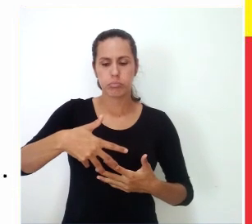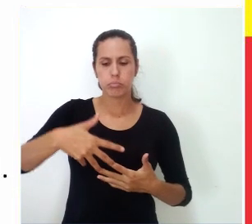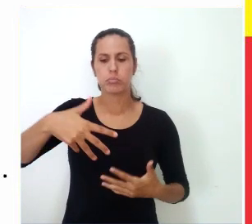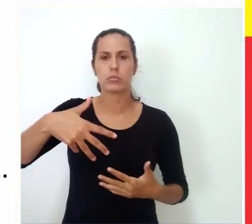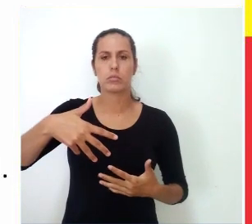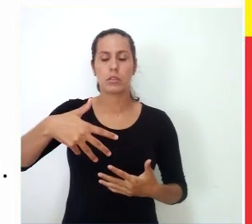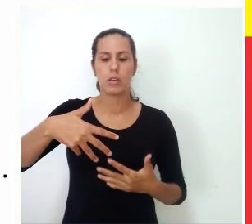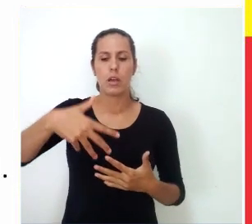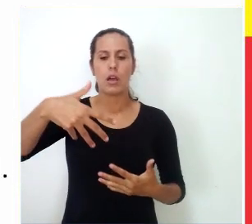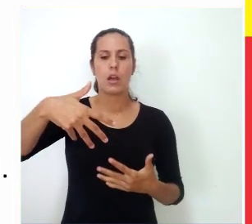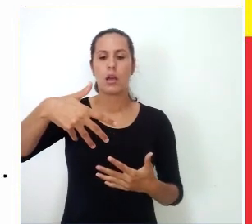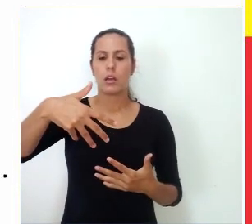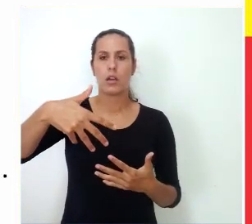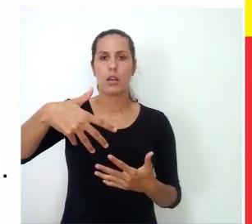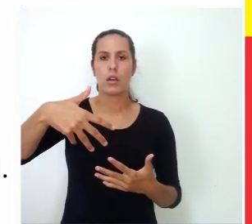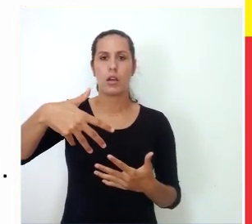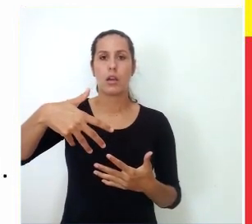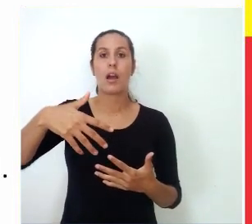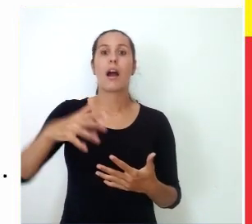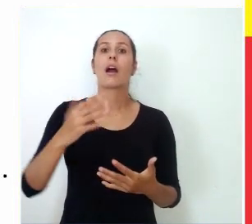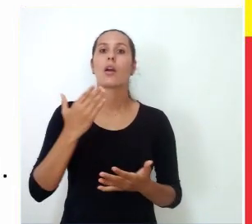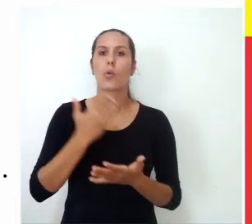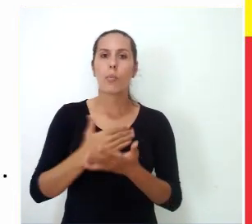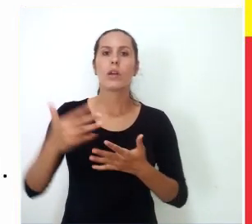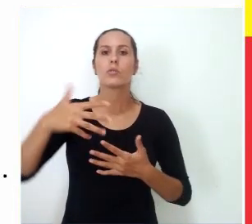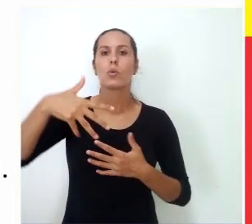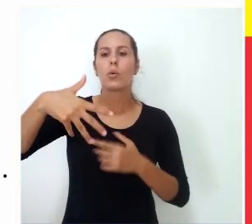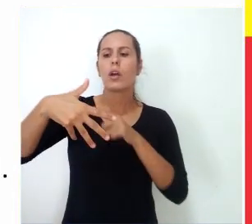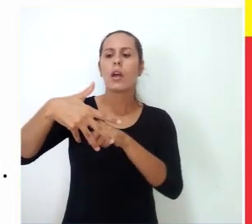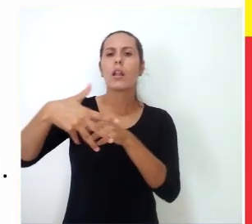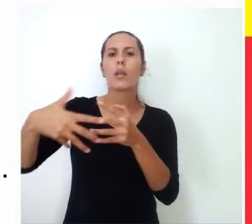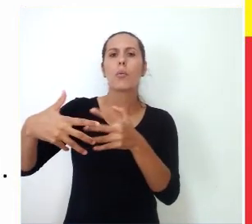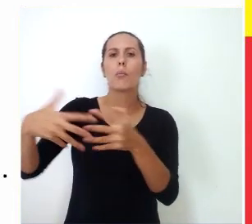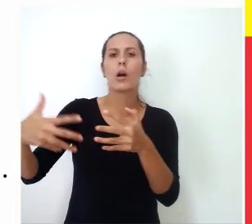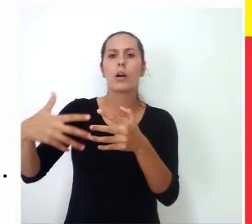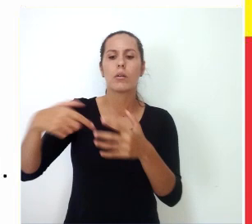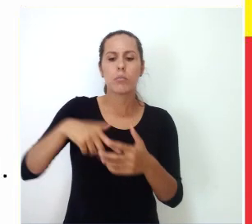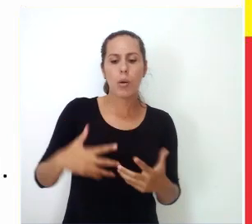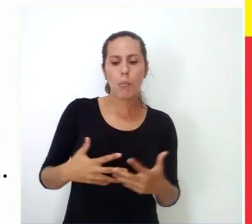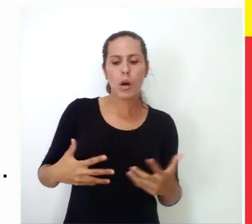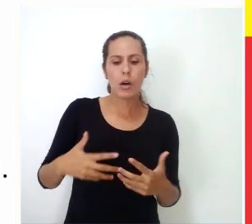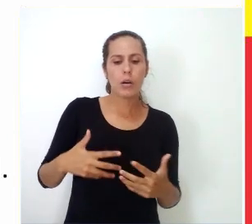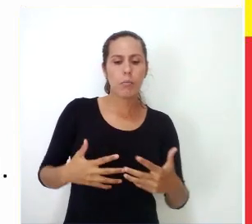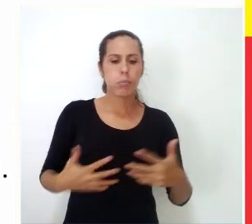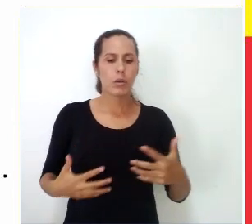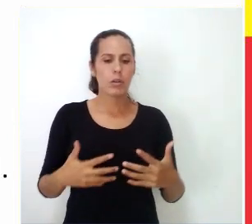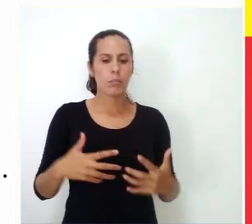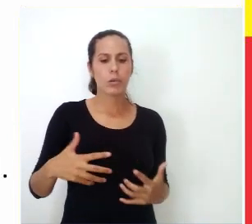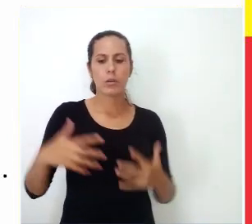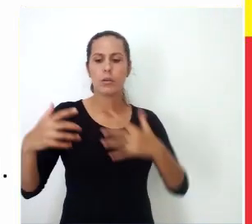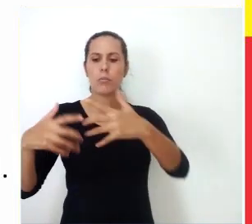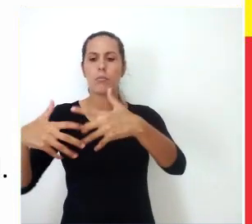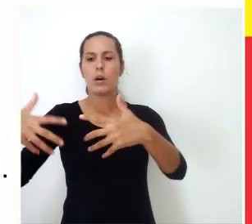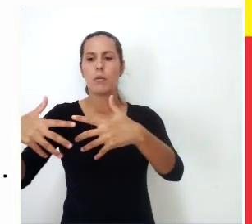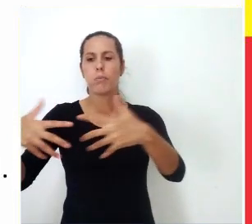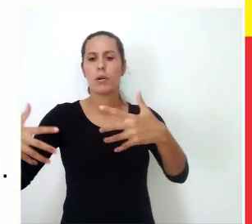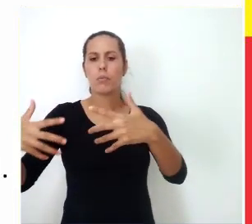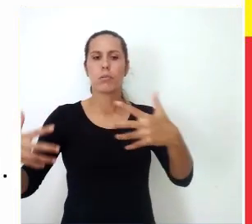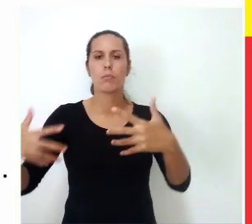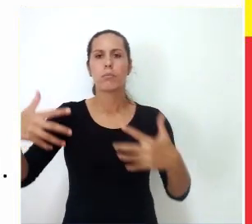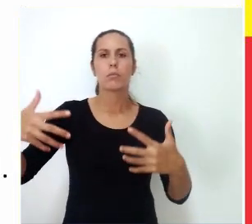daí, foram sucedendo vários e vários fragmentos, várias e